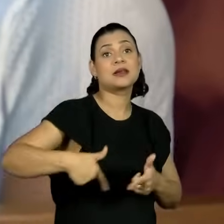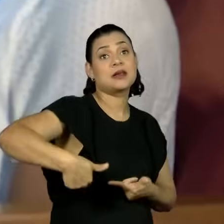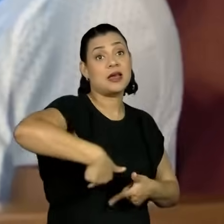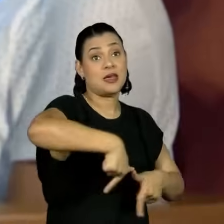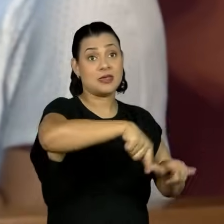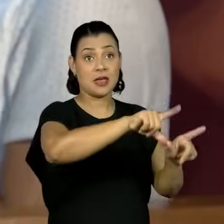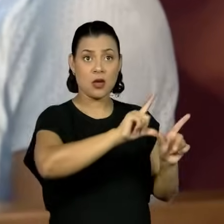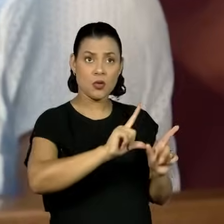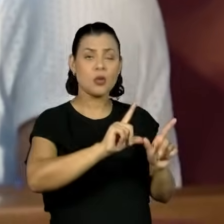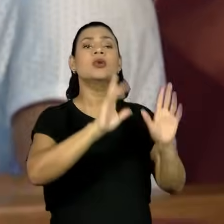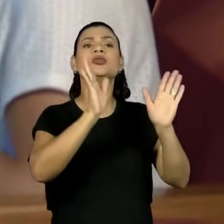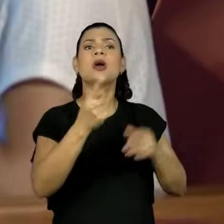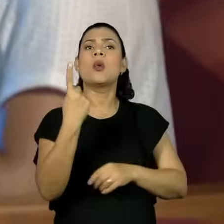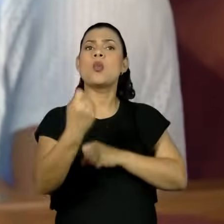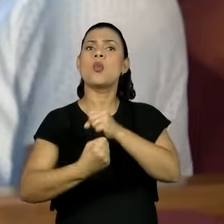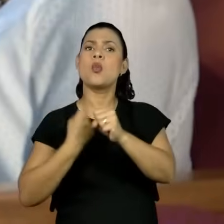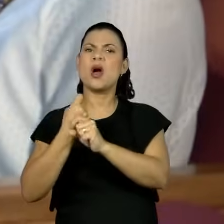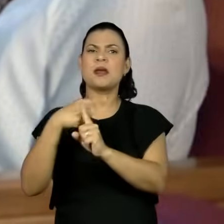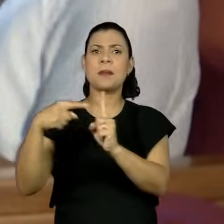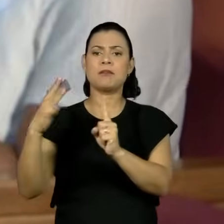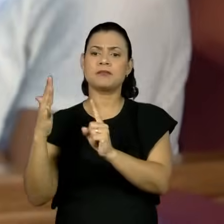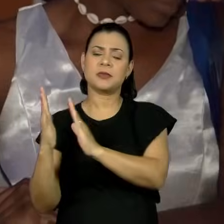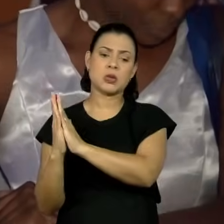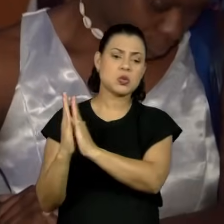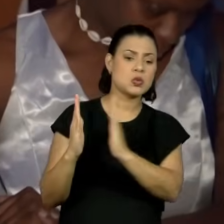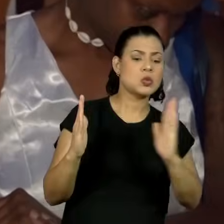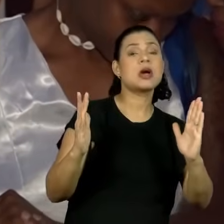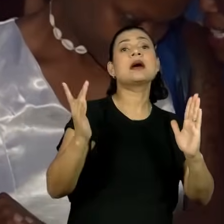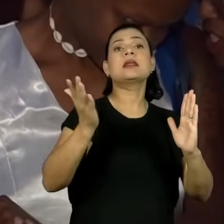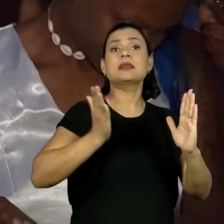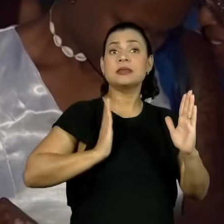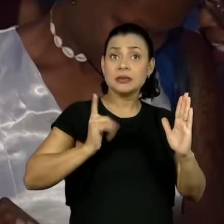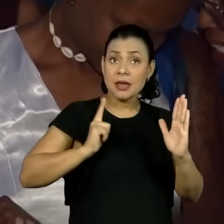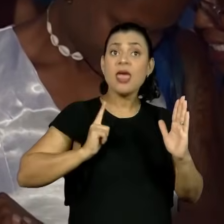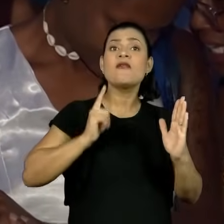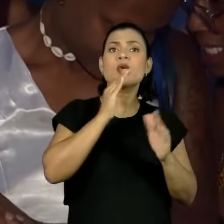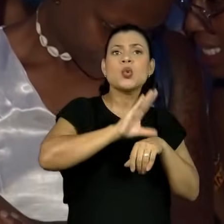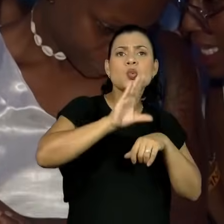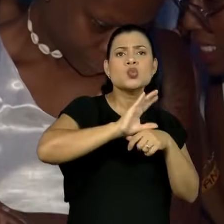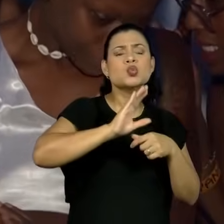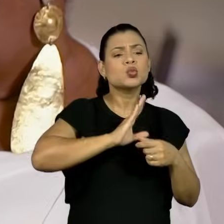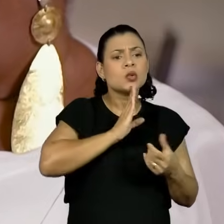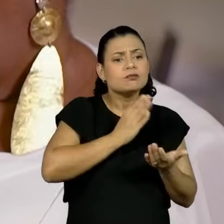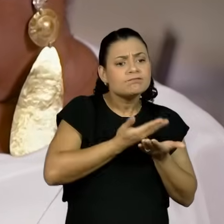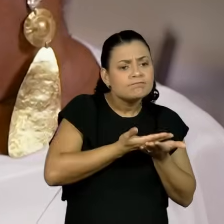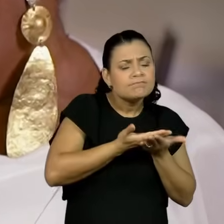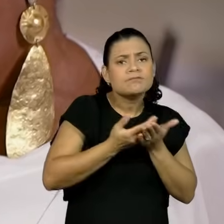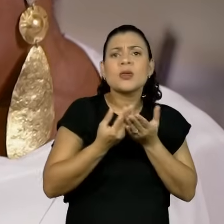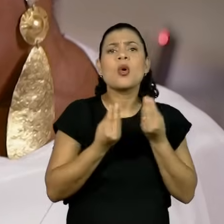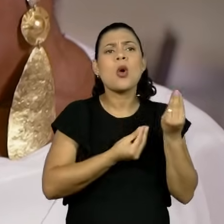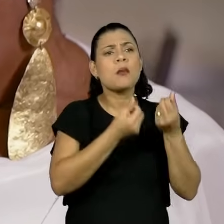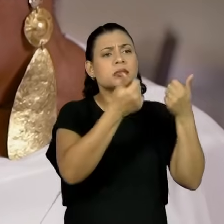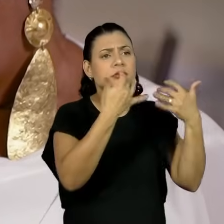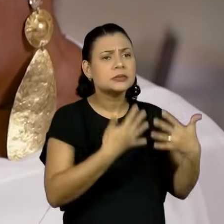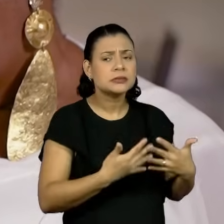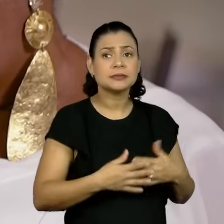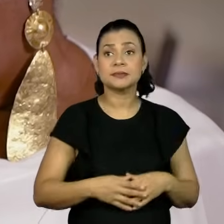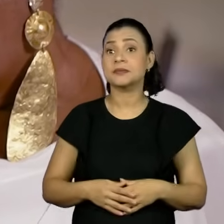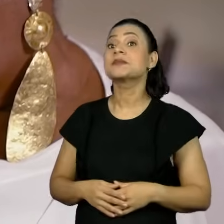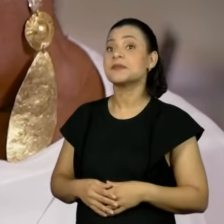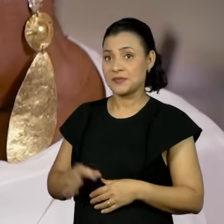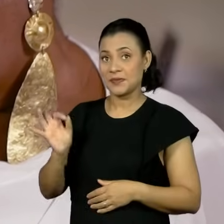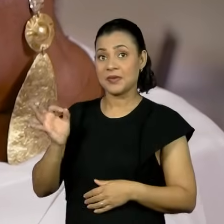E aí, ao longo de 1 ano e meio, teve um processo de formação. Queria que você explicasse para a gente o que significa isso. É a primeira vez que tem